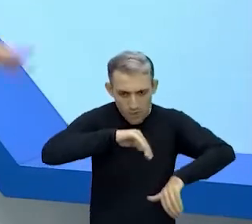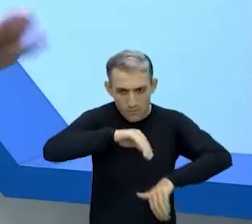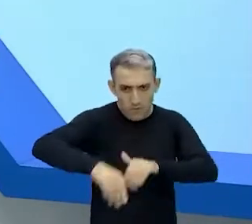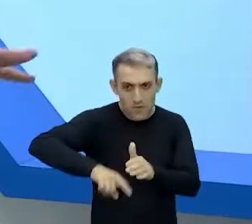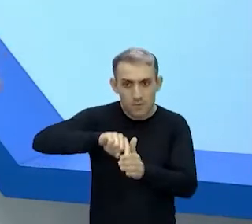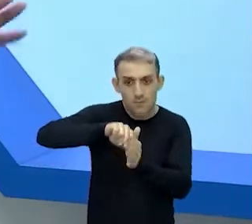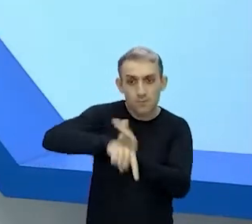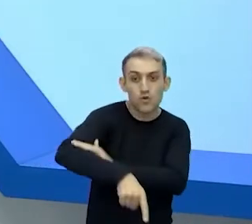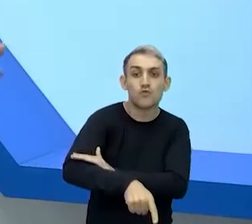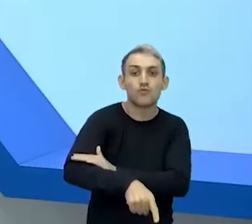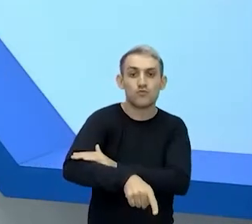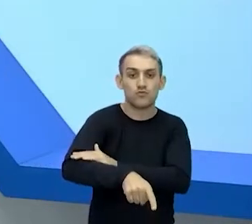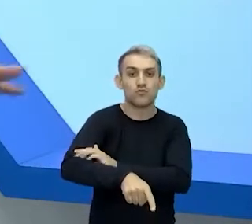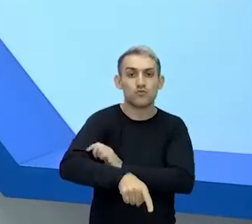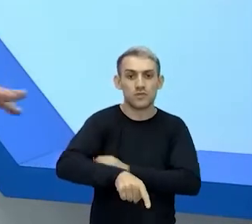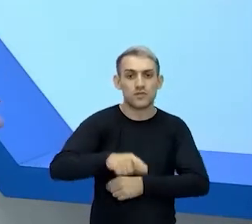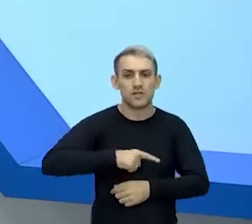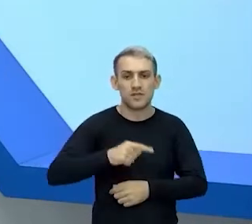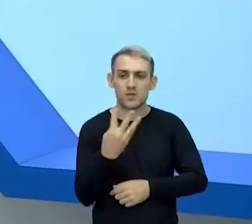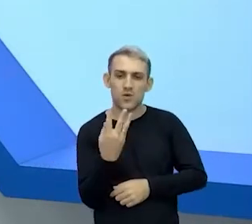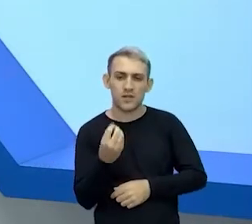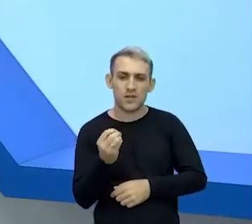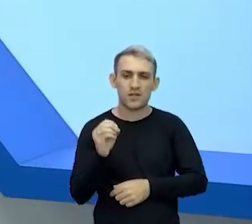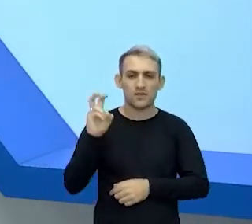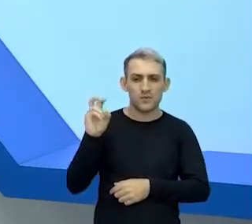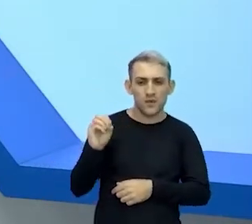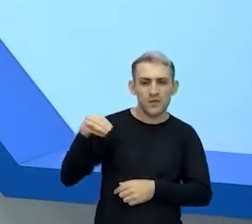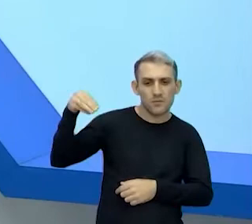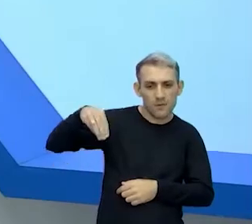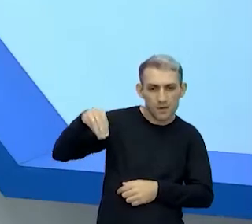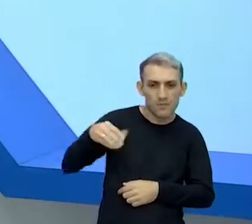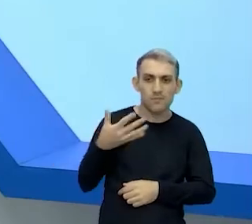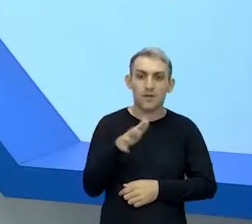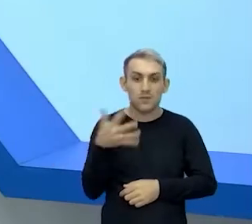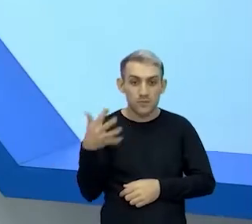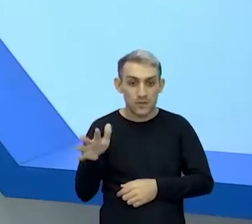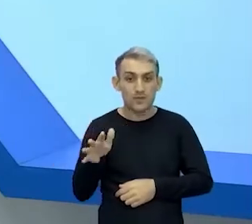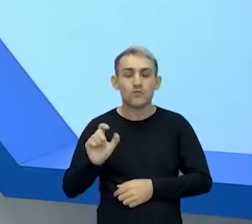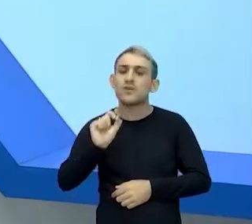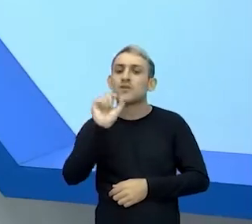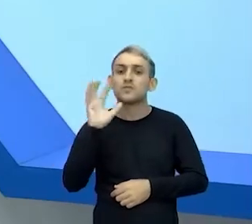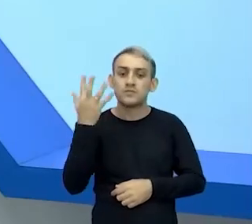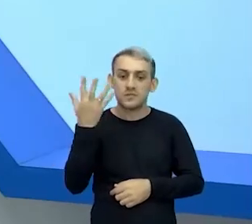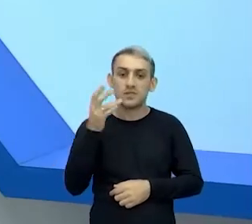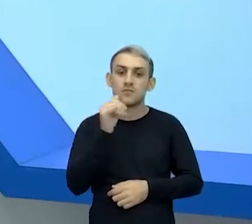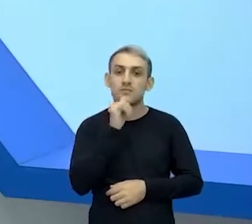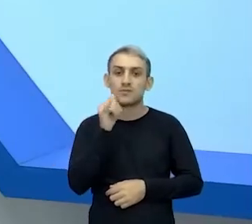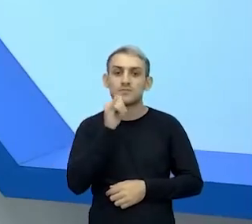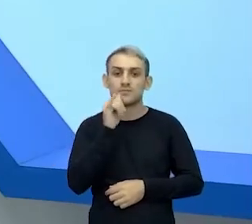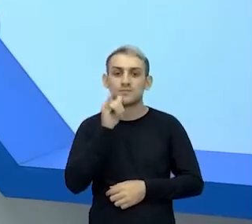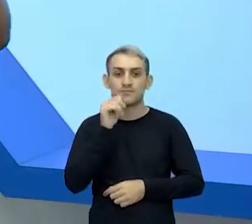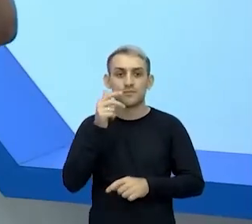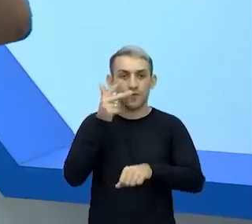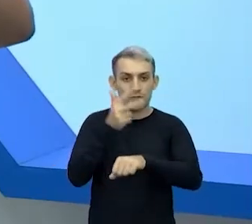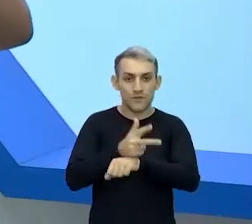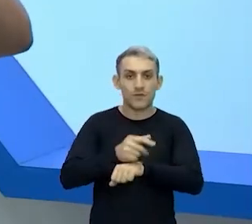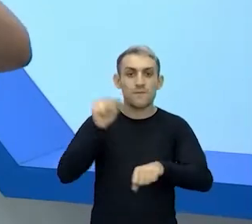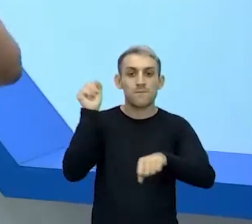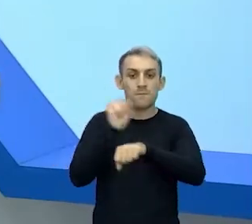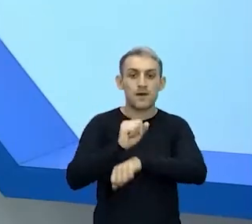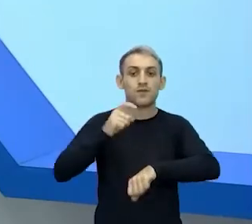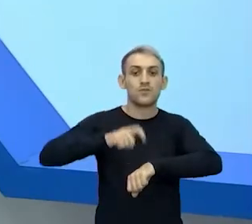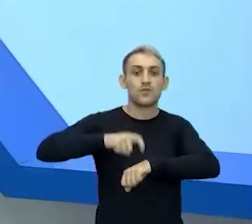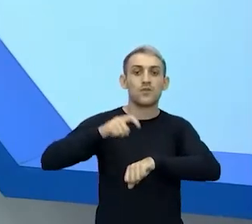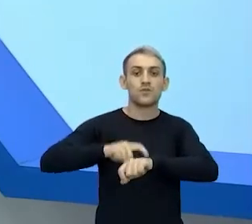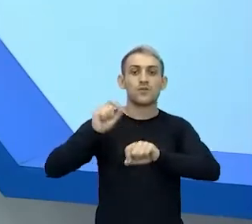uma profundidade ali, bem 40, 50 metros, alguma coisa assim. E aí, o que aconteceu é que o vídeo para justamente no